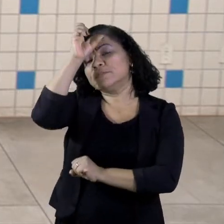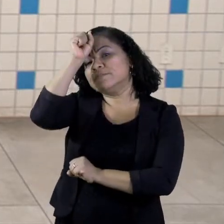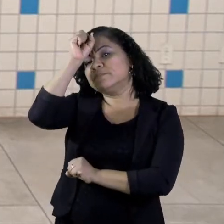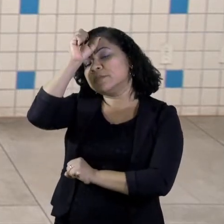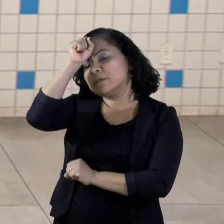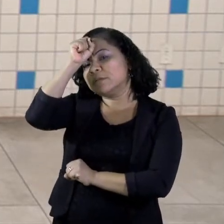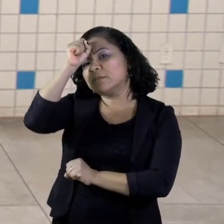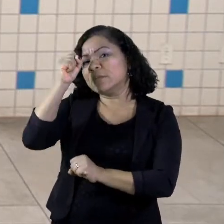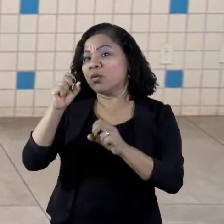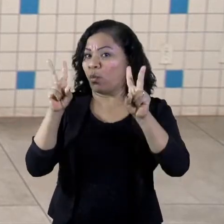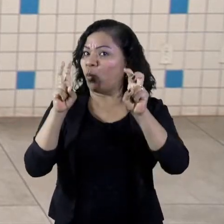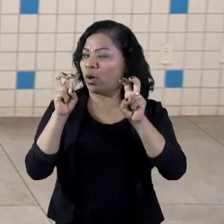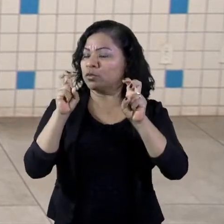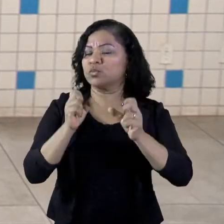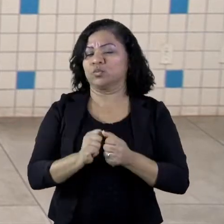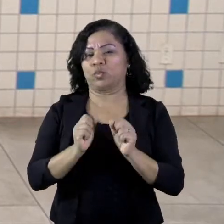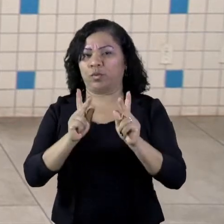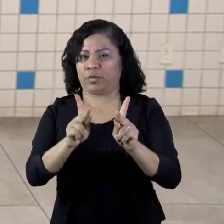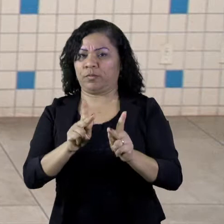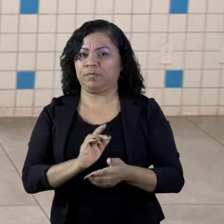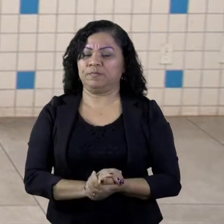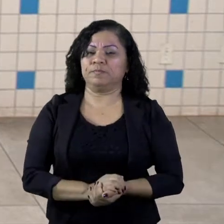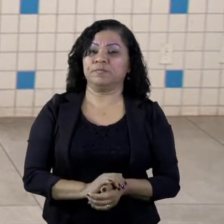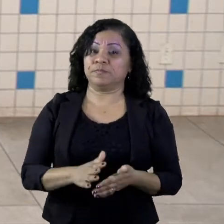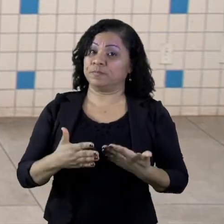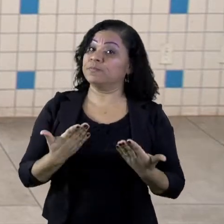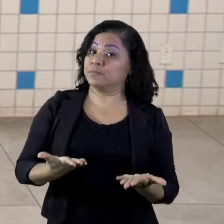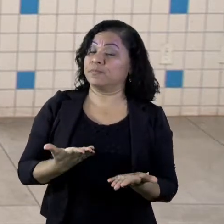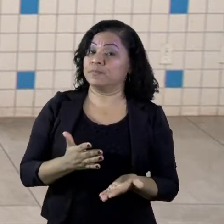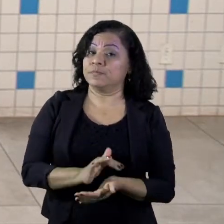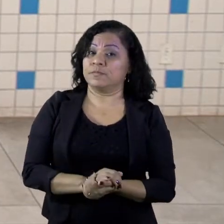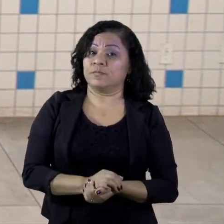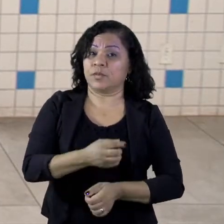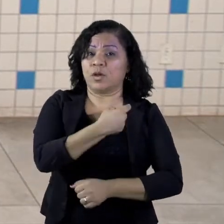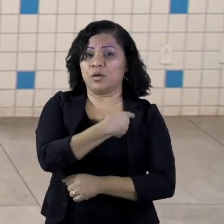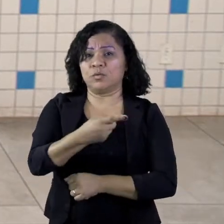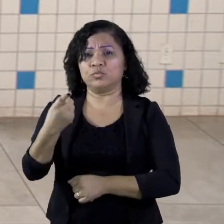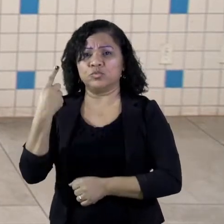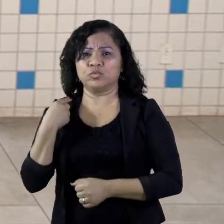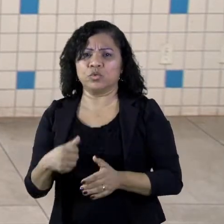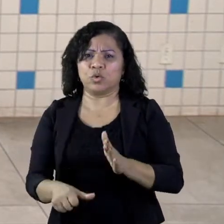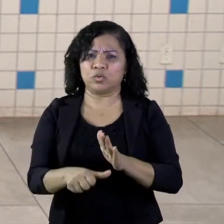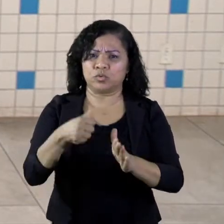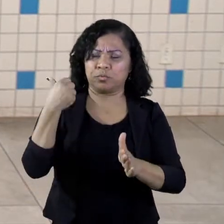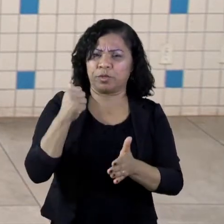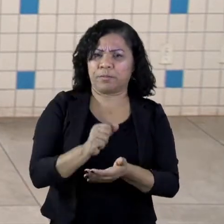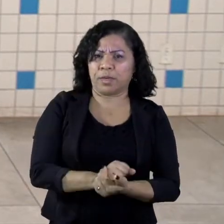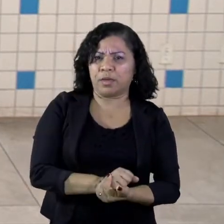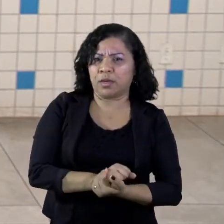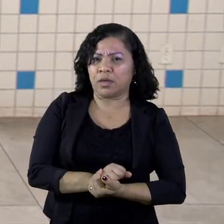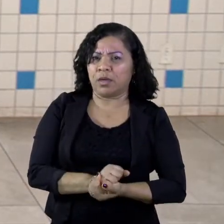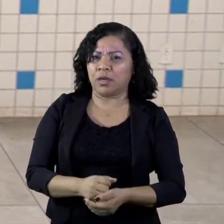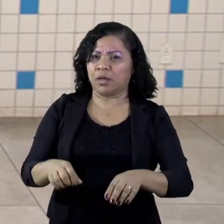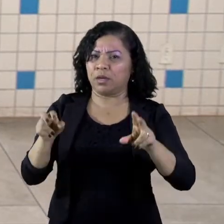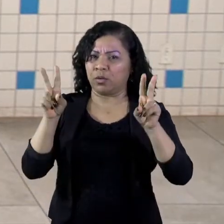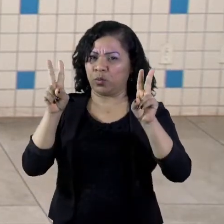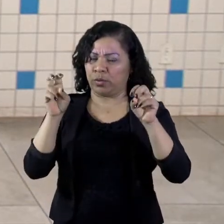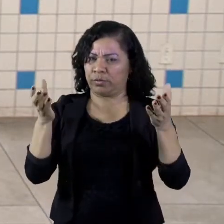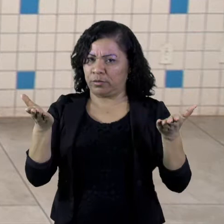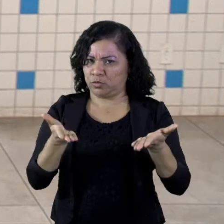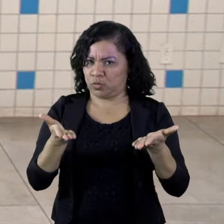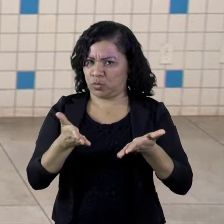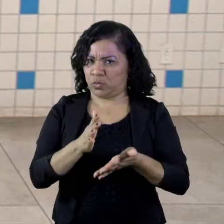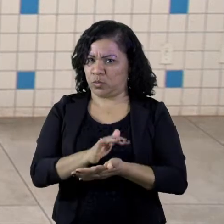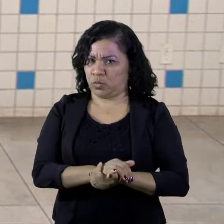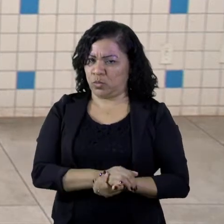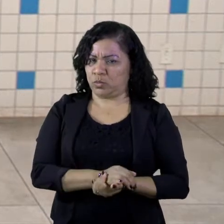nós estamos tratando, ok? Então, no nosso primeiro item de hoje eu coloquei uma introdução, que eu